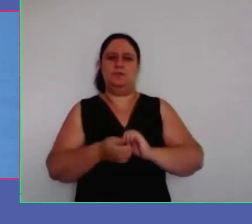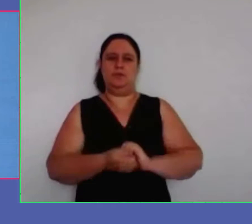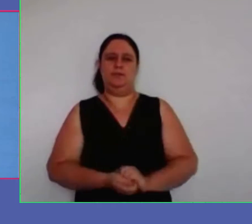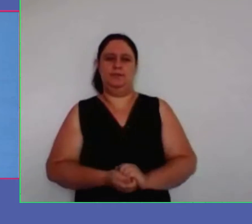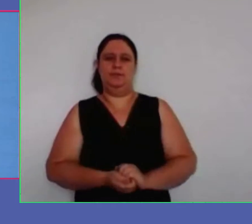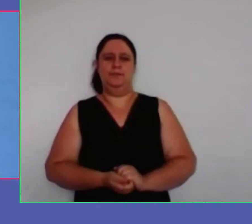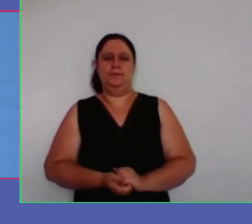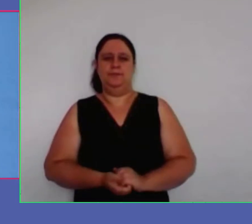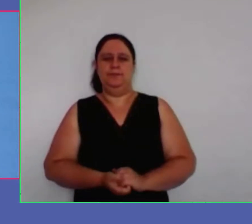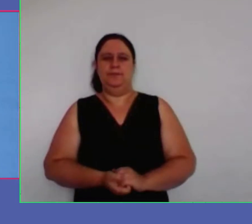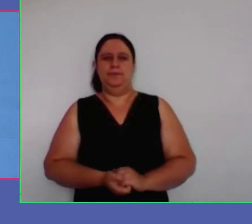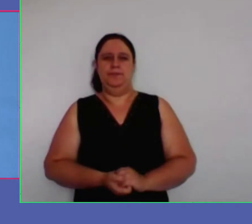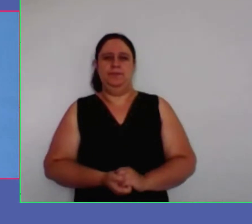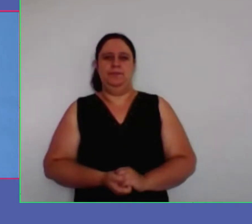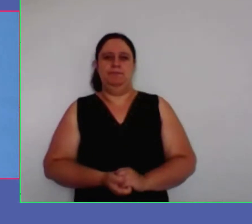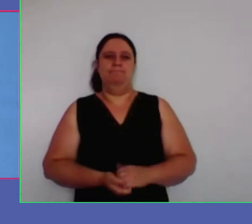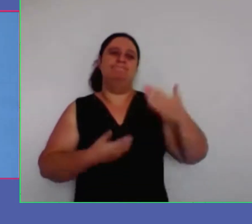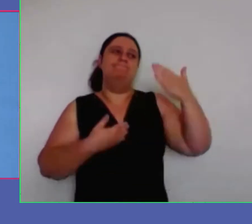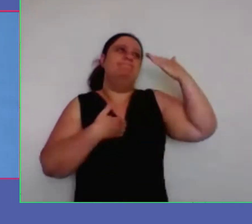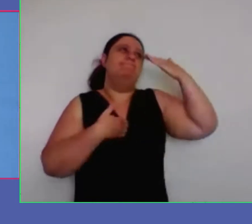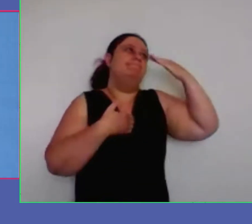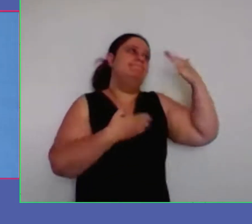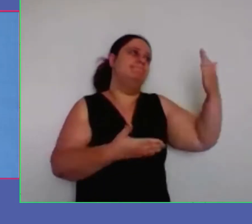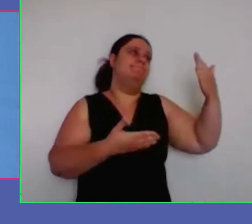Eu dou graças a Deus